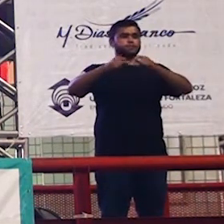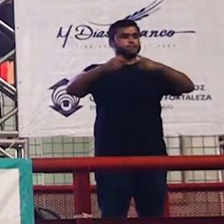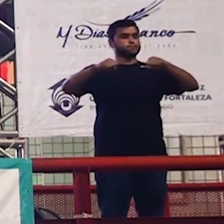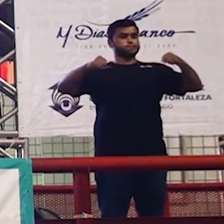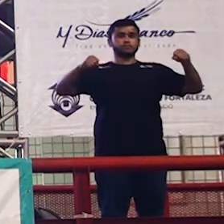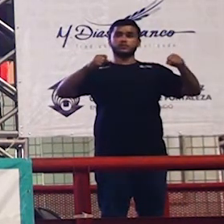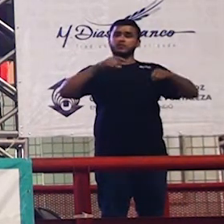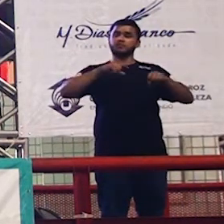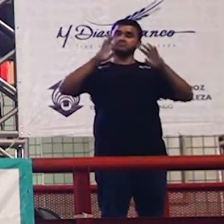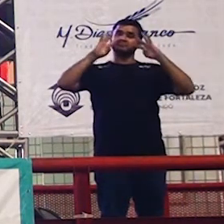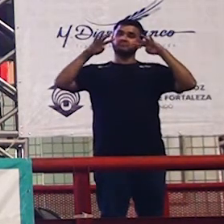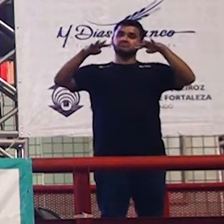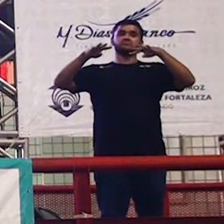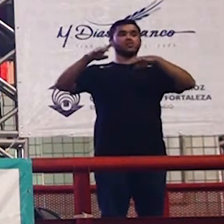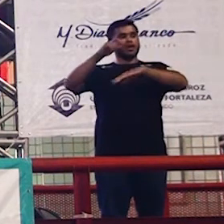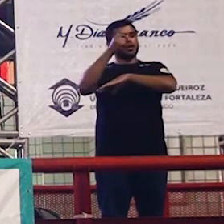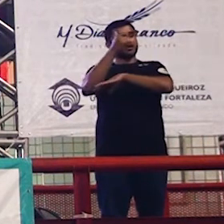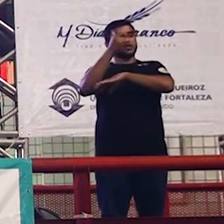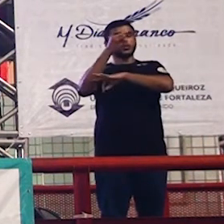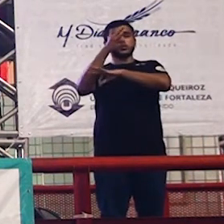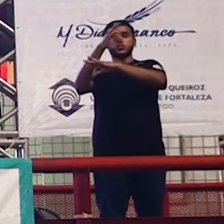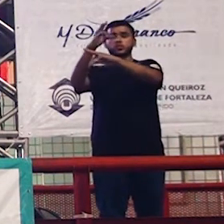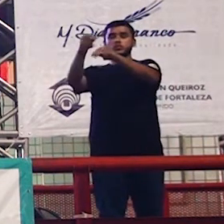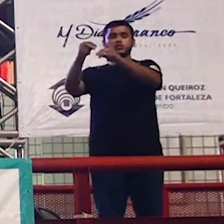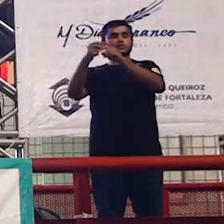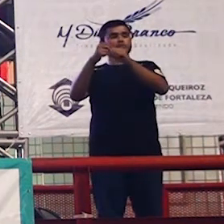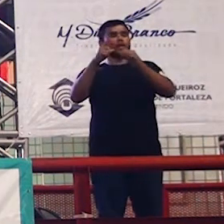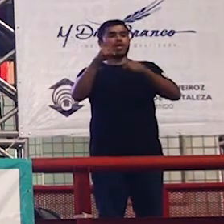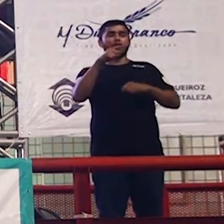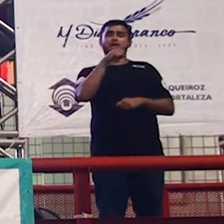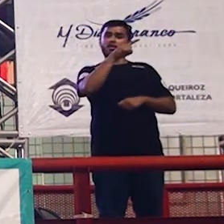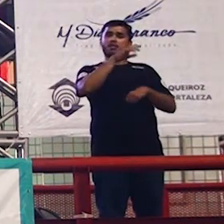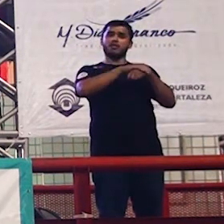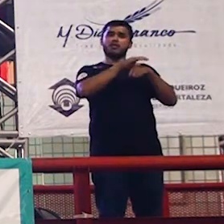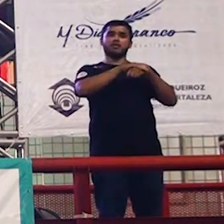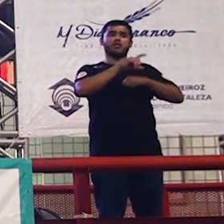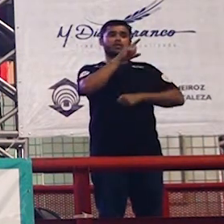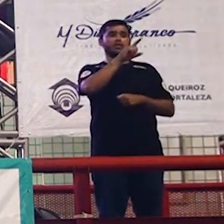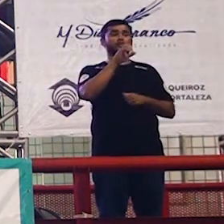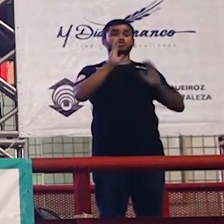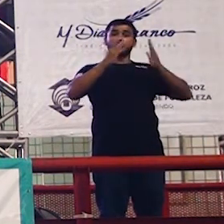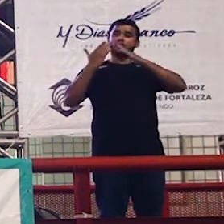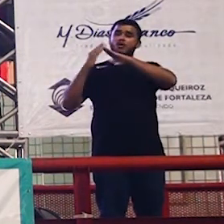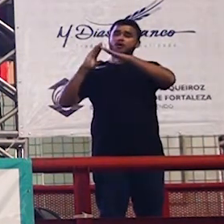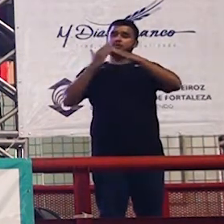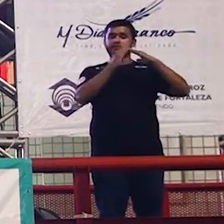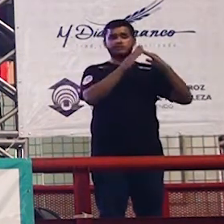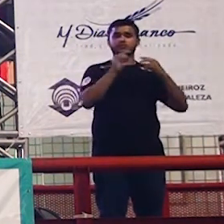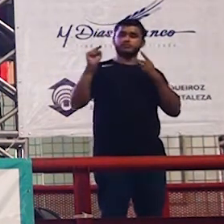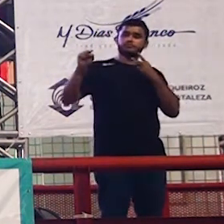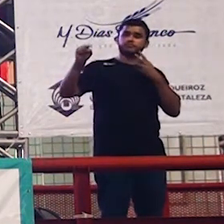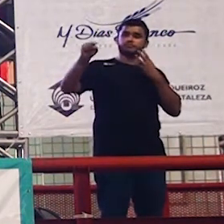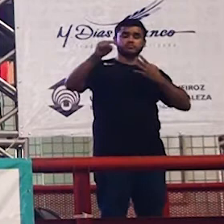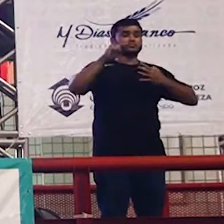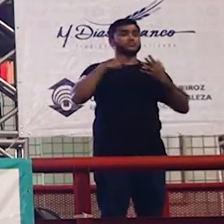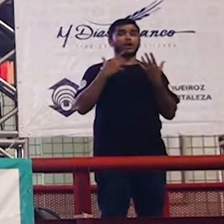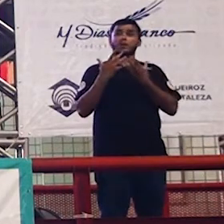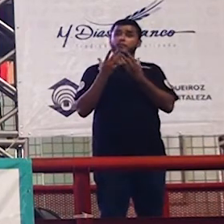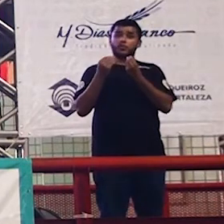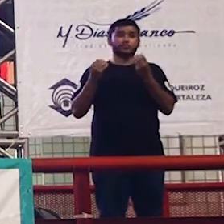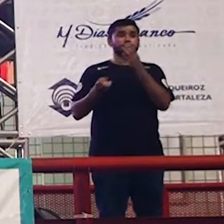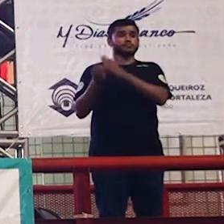urbe tão notória, prima rica do Rio de Janeiro, que já tem 5 favelas, por enquanto, e mais